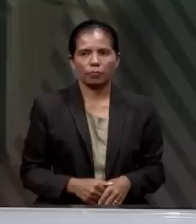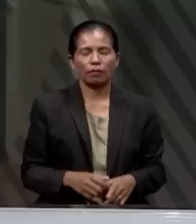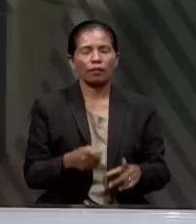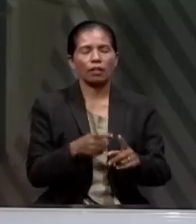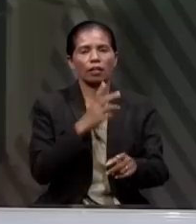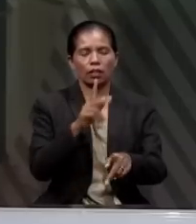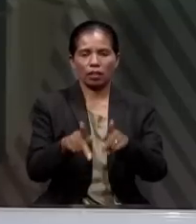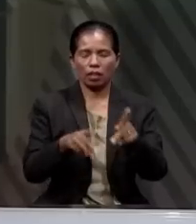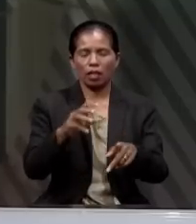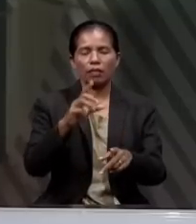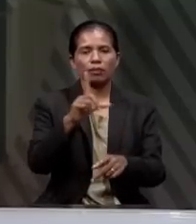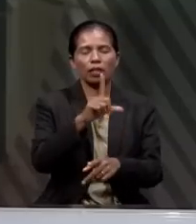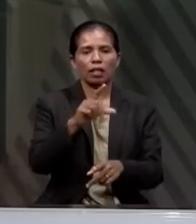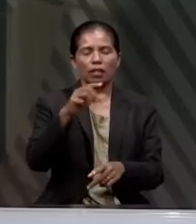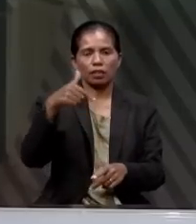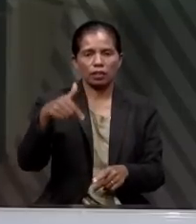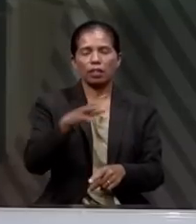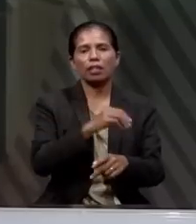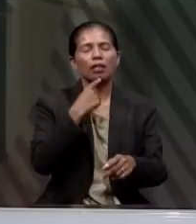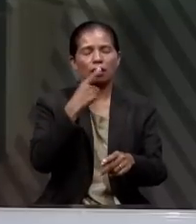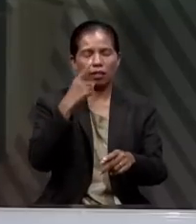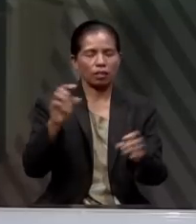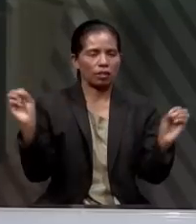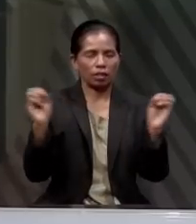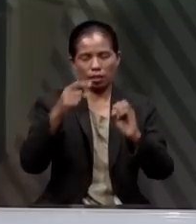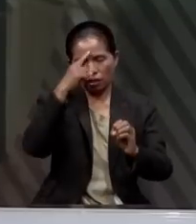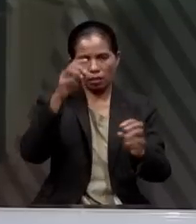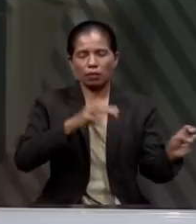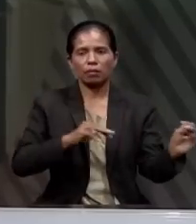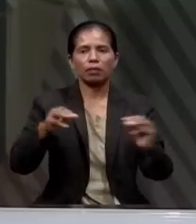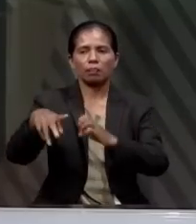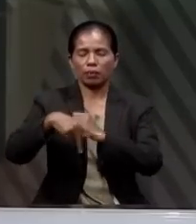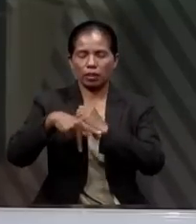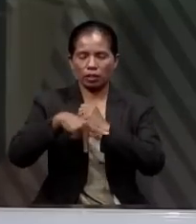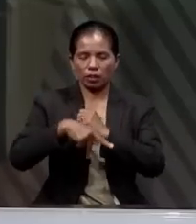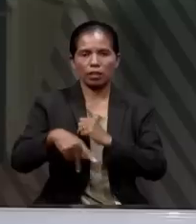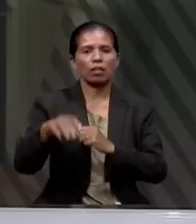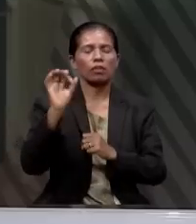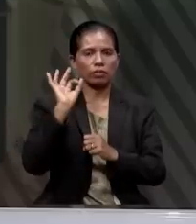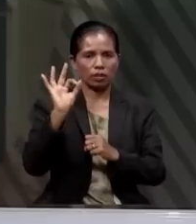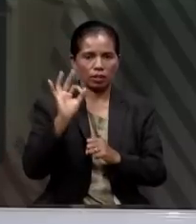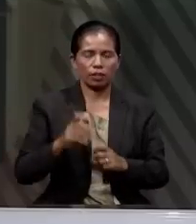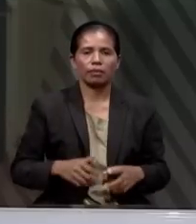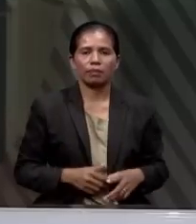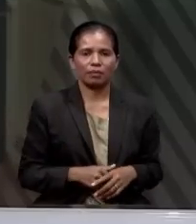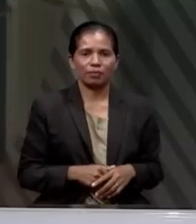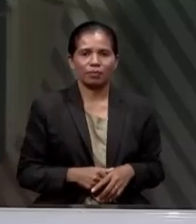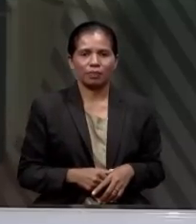Posibilidade ele seti lako mandato nura deputado tamba afilia ba partido Fretilin.